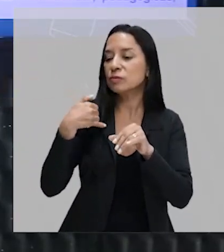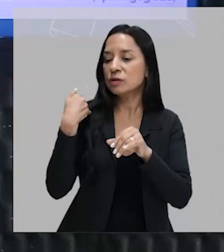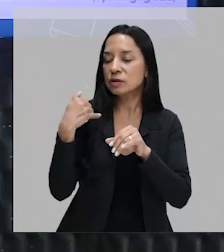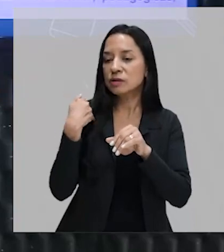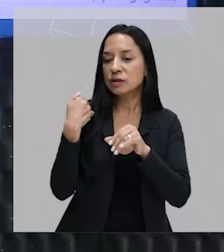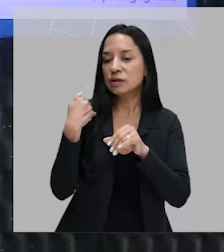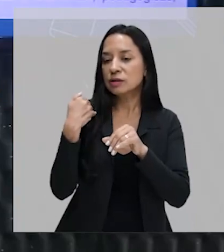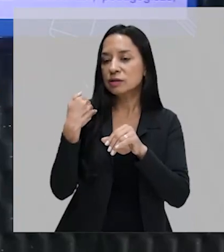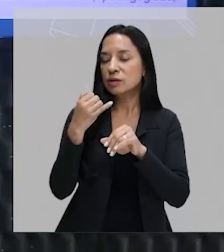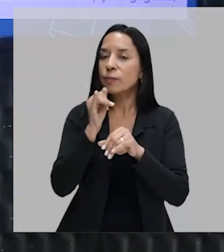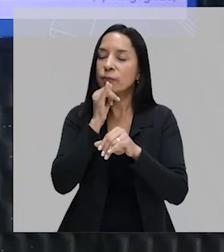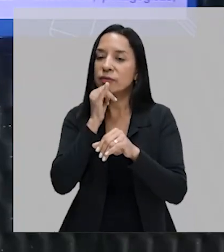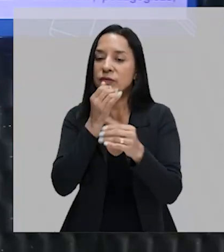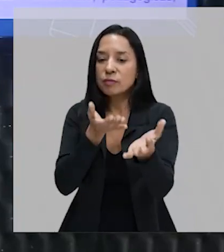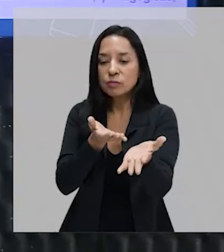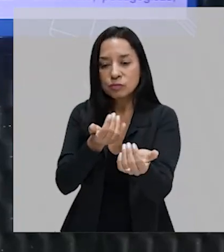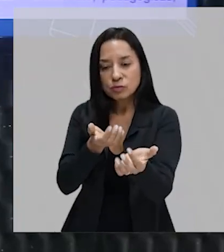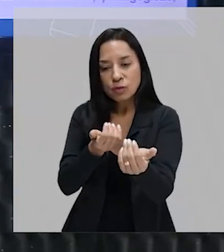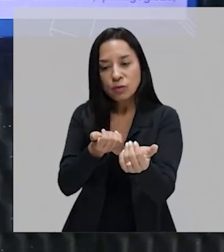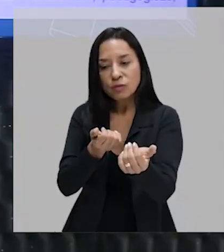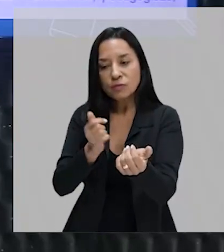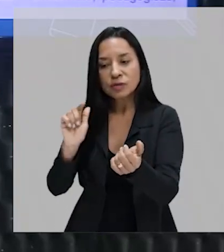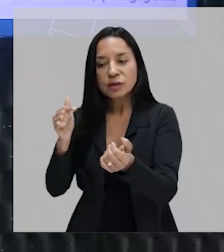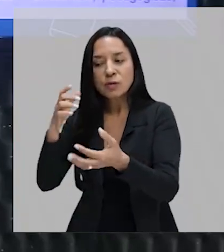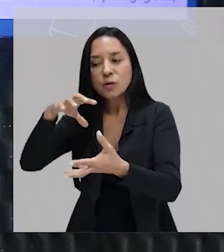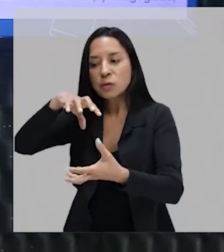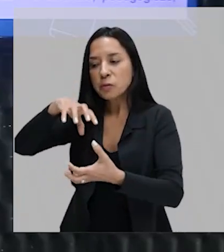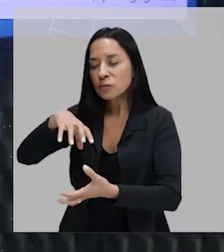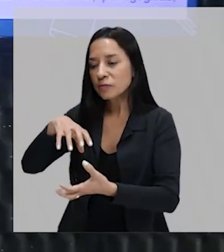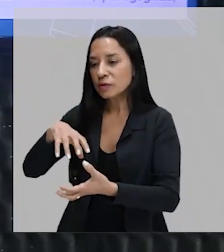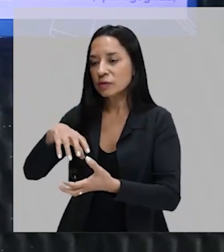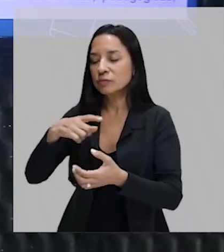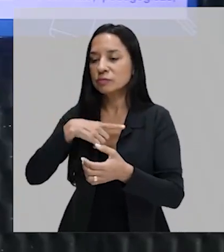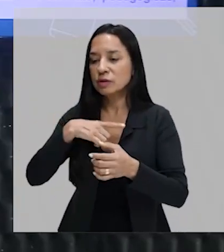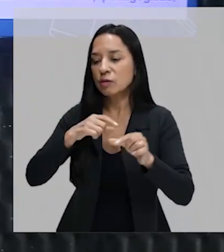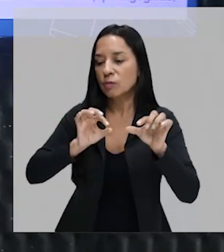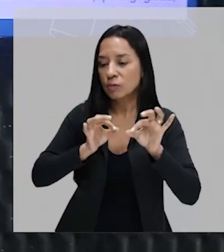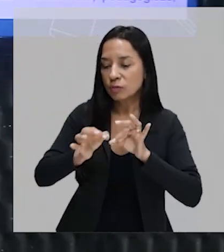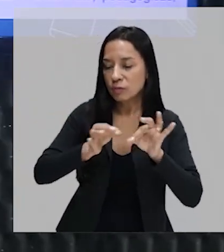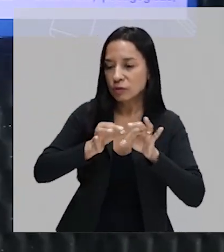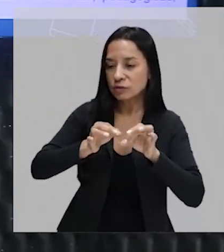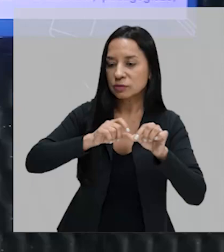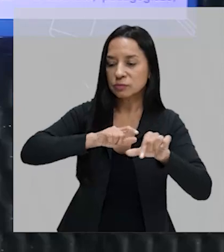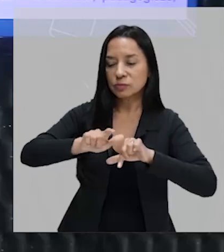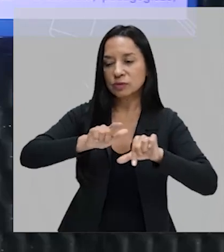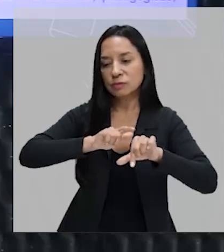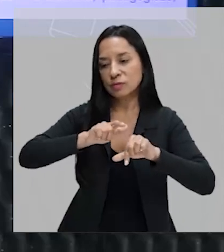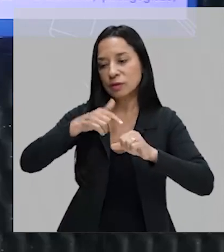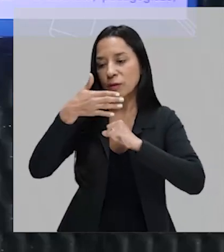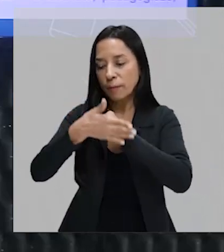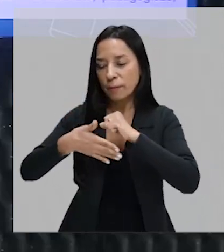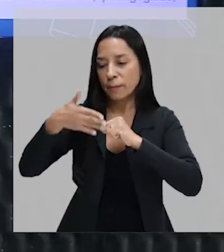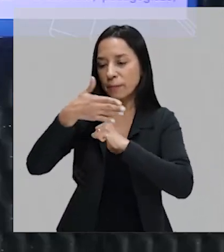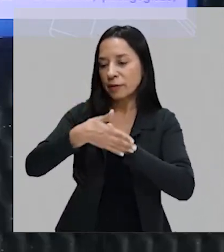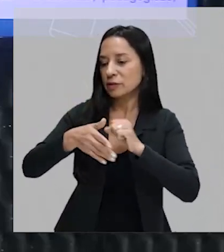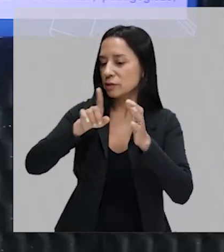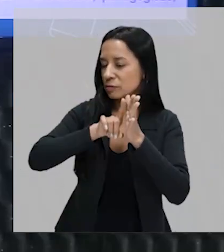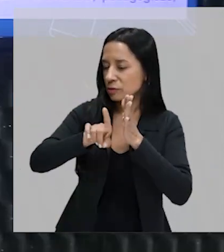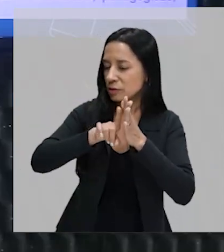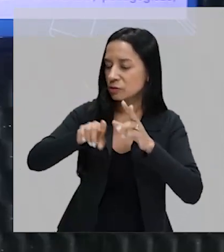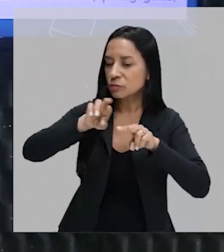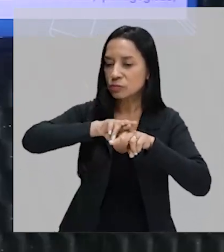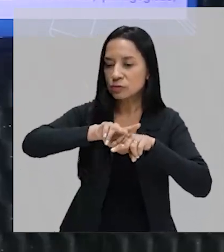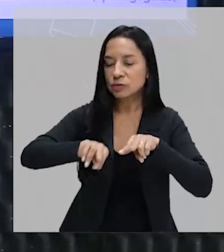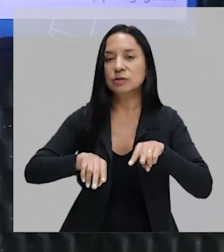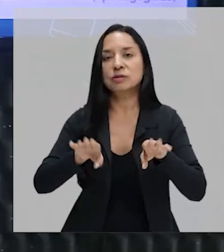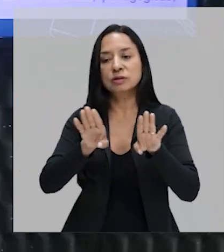mais novos. Então eles tinham uma organização de trabalho baseado na questão de gênero e na